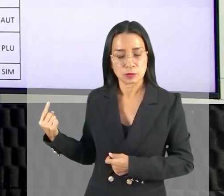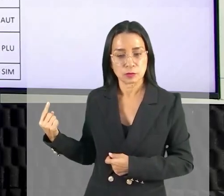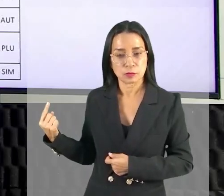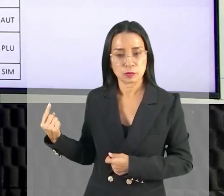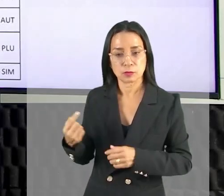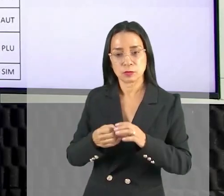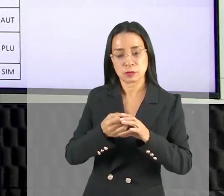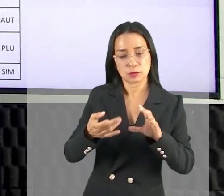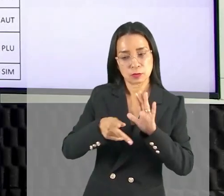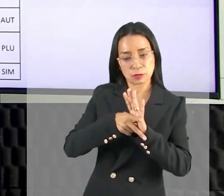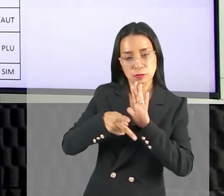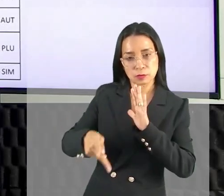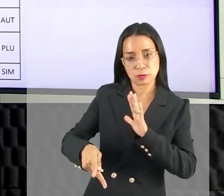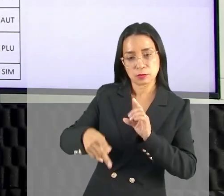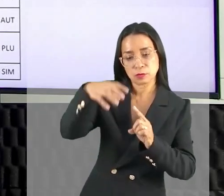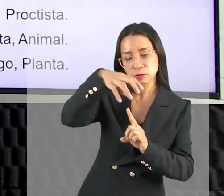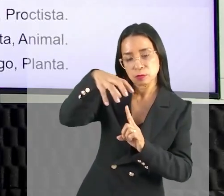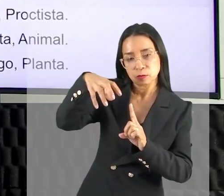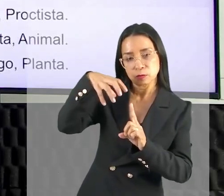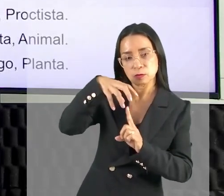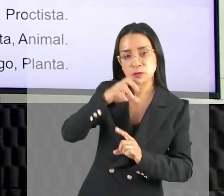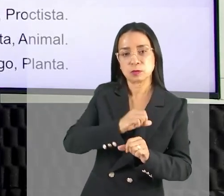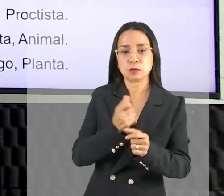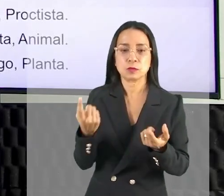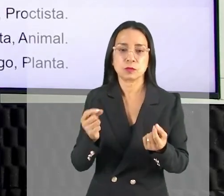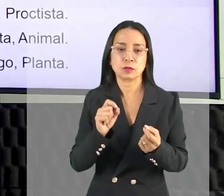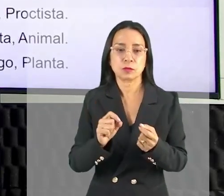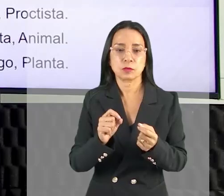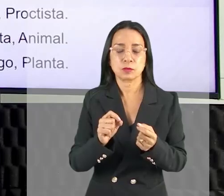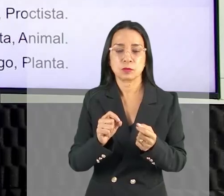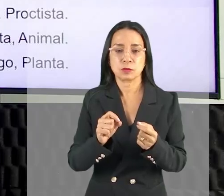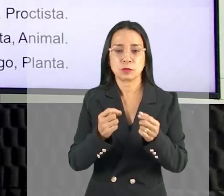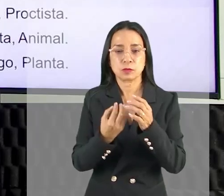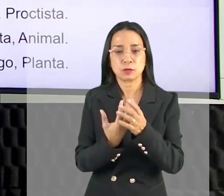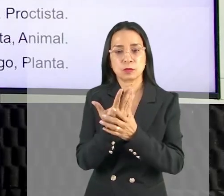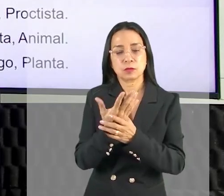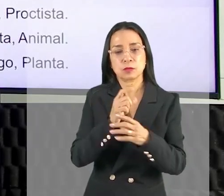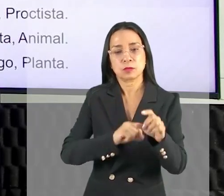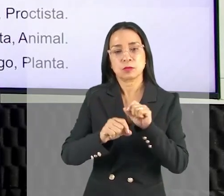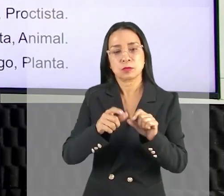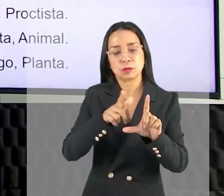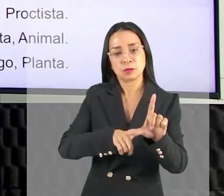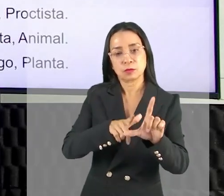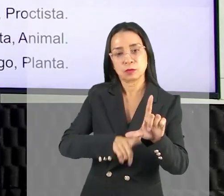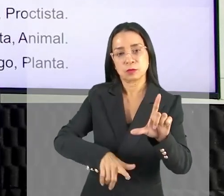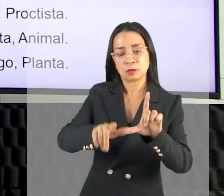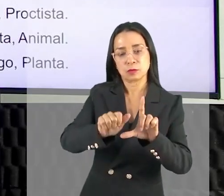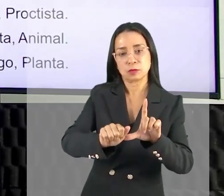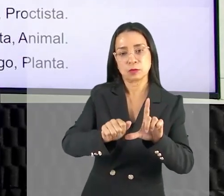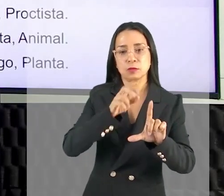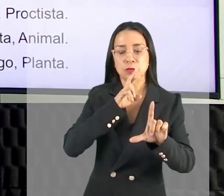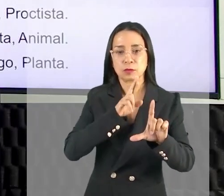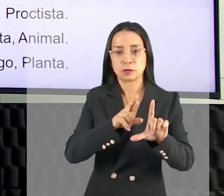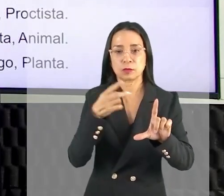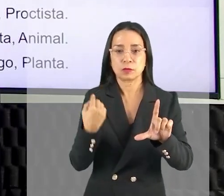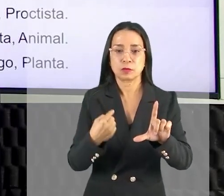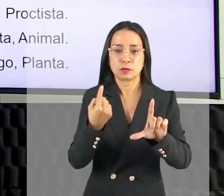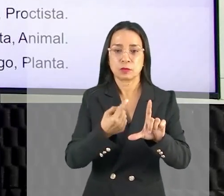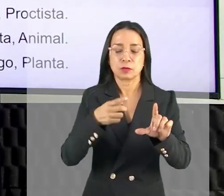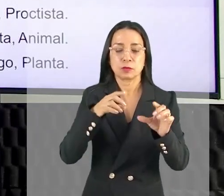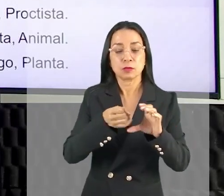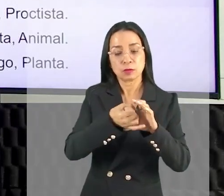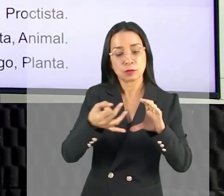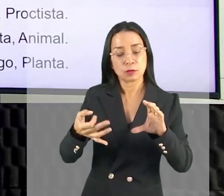Então, caracterizou o reino das plantas, tá? Então, a letra A é a que responde aí